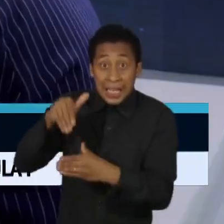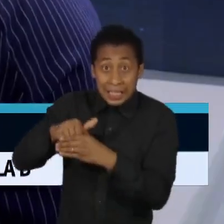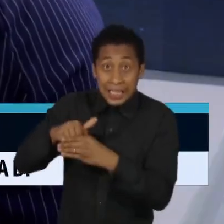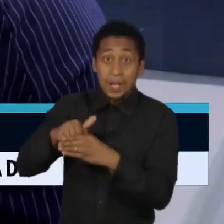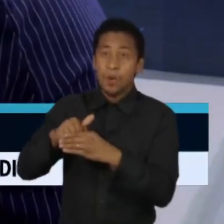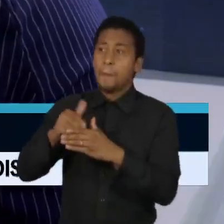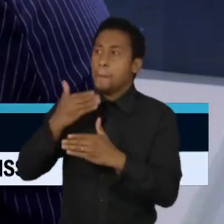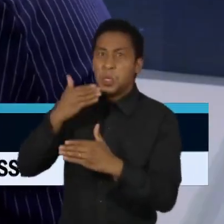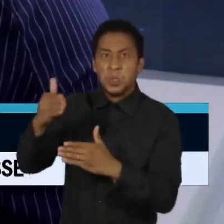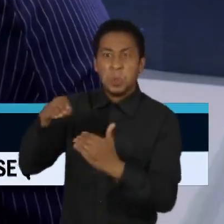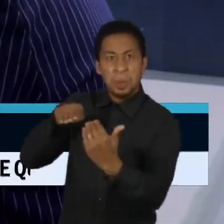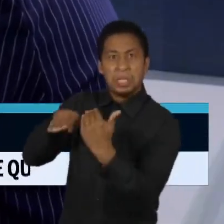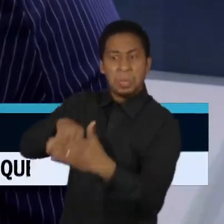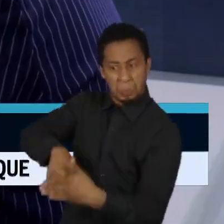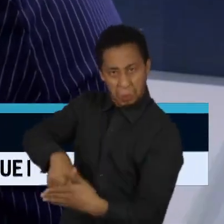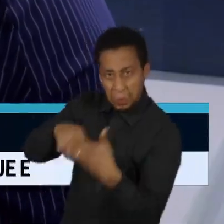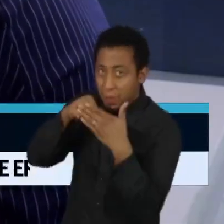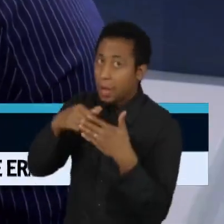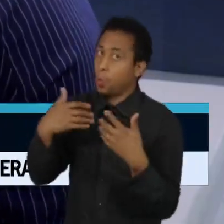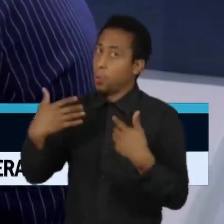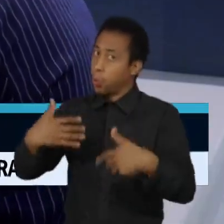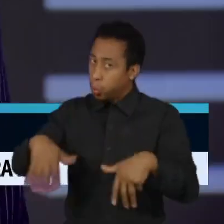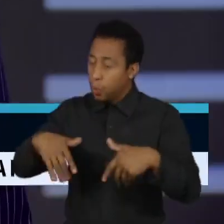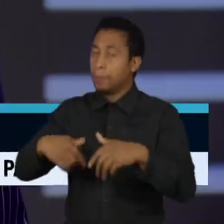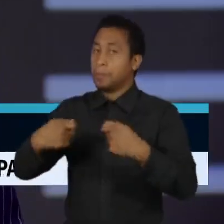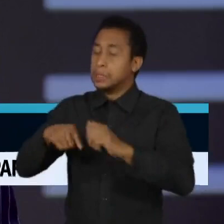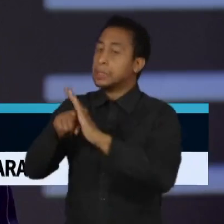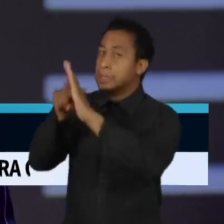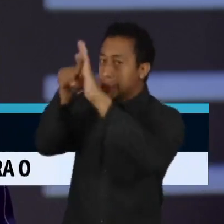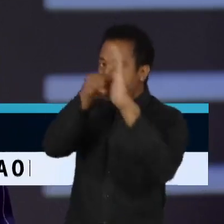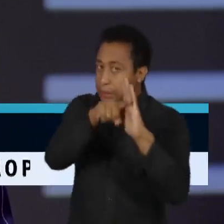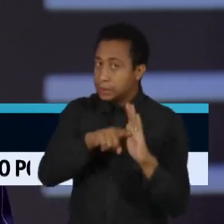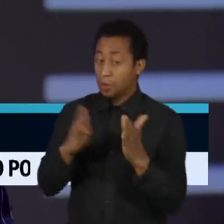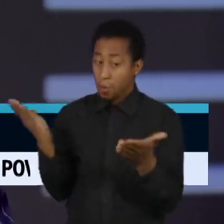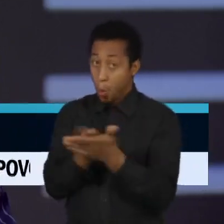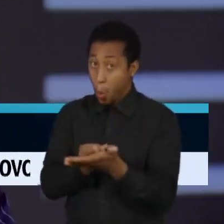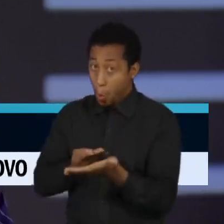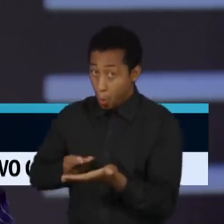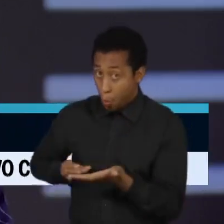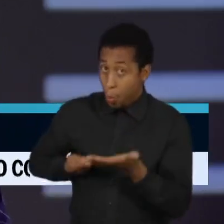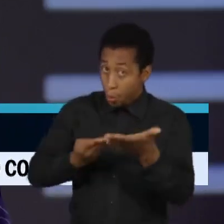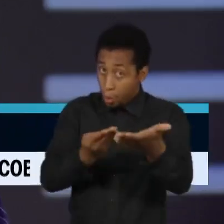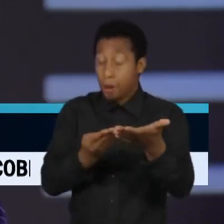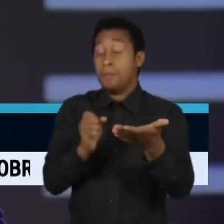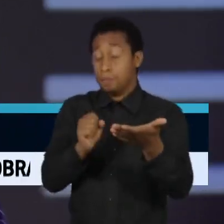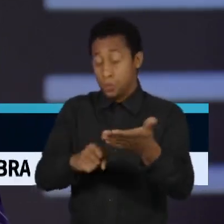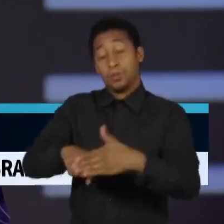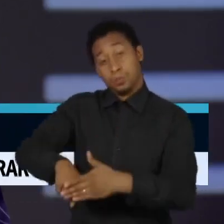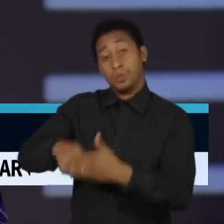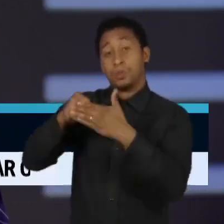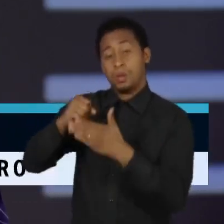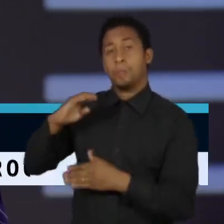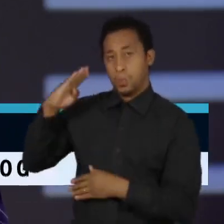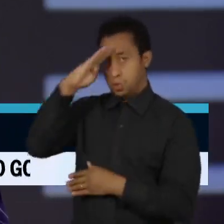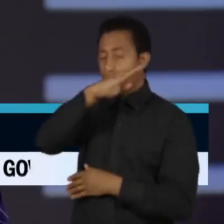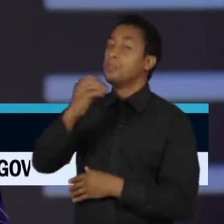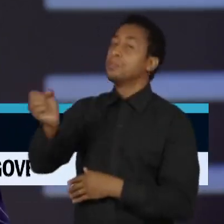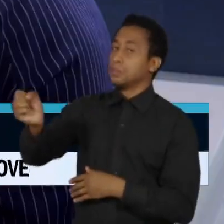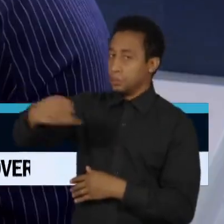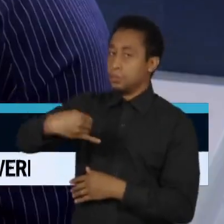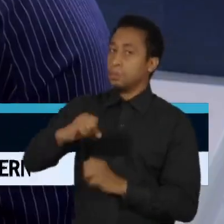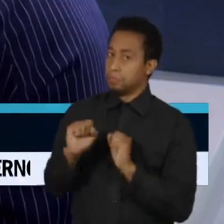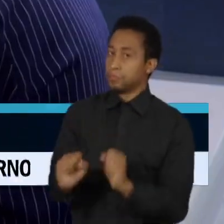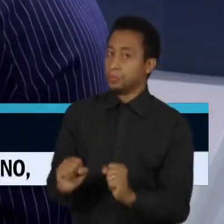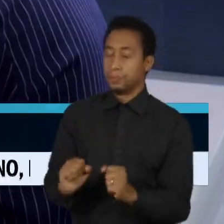ser investigado e, sim, há uma boa chance desses processos desencadearem a inelegibilidade de Jair Bolsonaro. Agora, além da